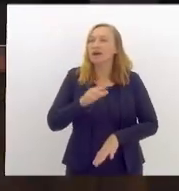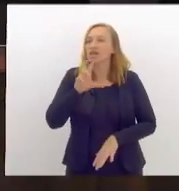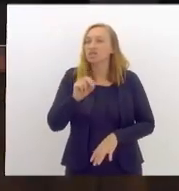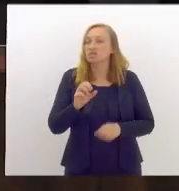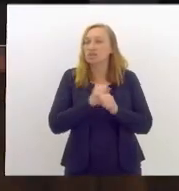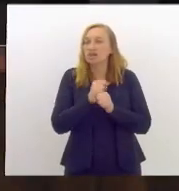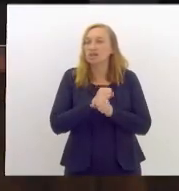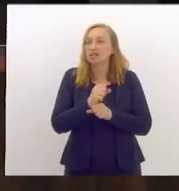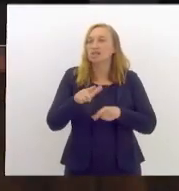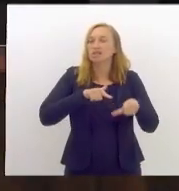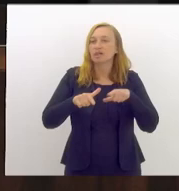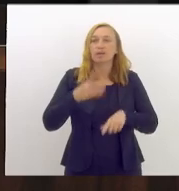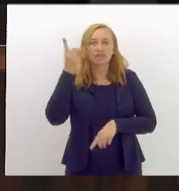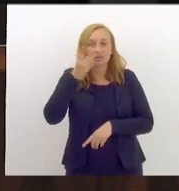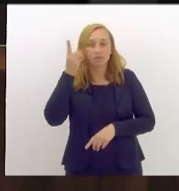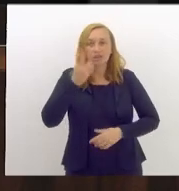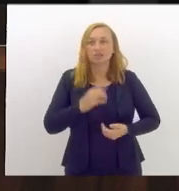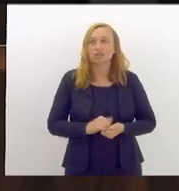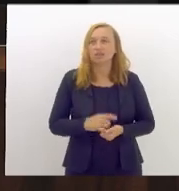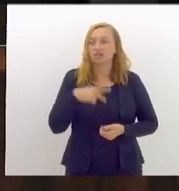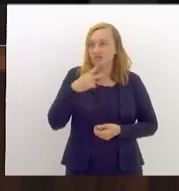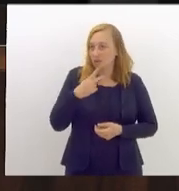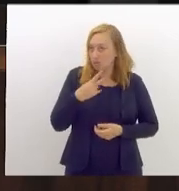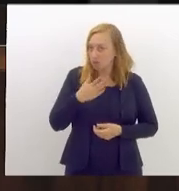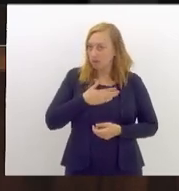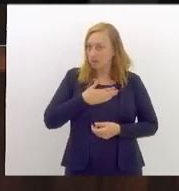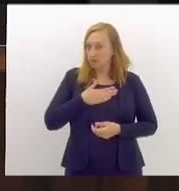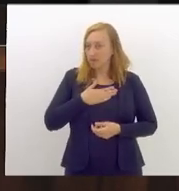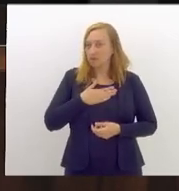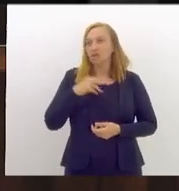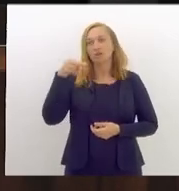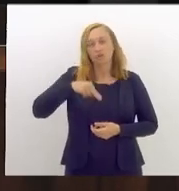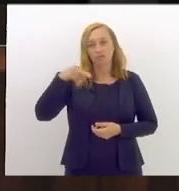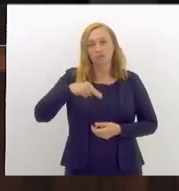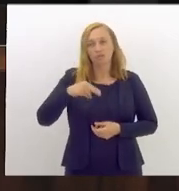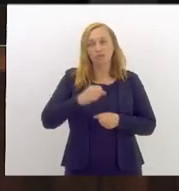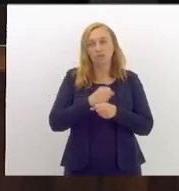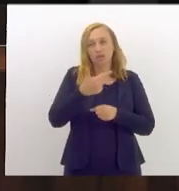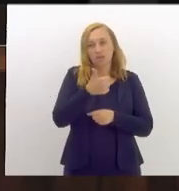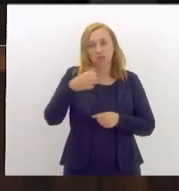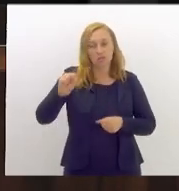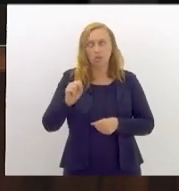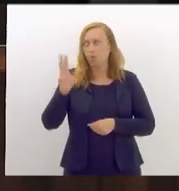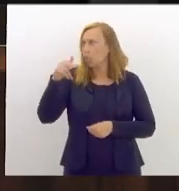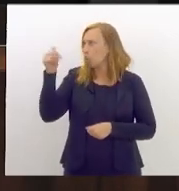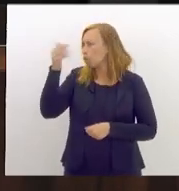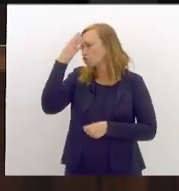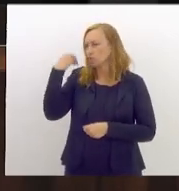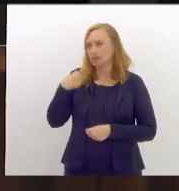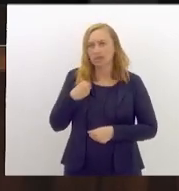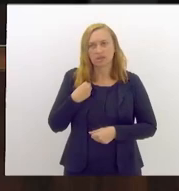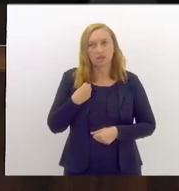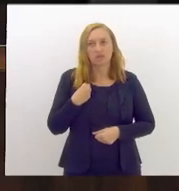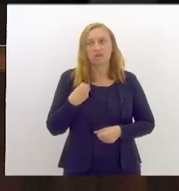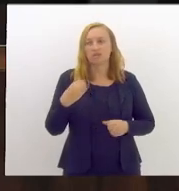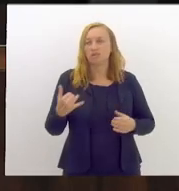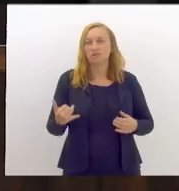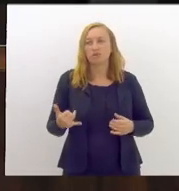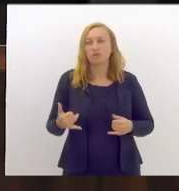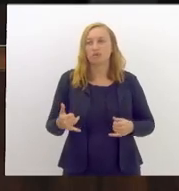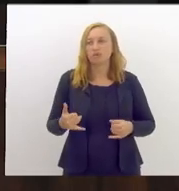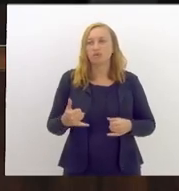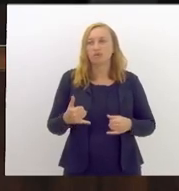50 anos de mandado Deputado e ele falou uma coisa para mim novembro de 18 Eu nunca mais vou esquecer para mim foi mal elogio